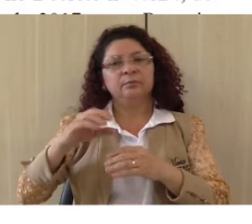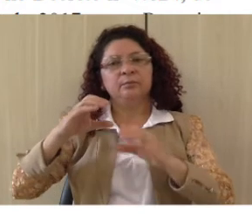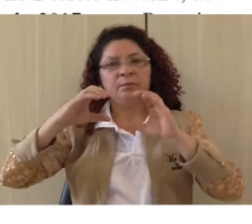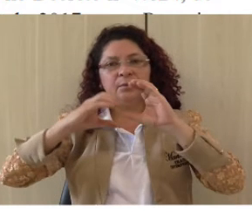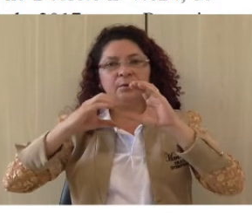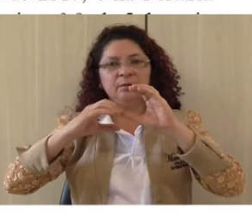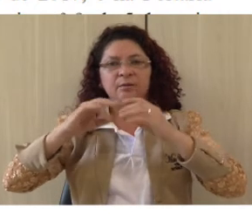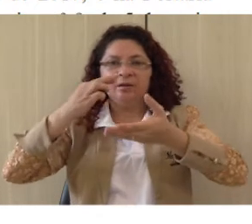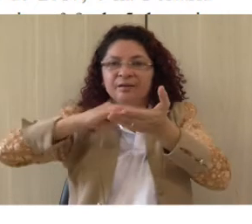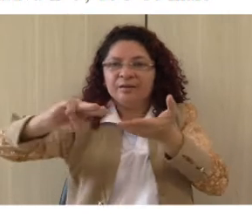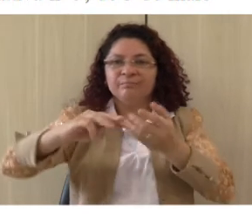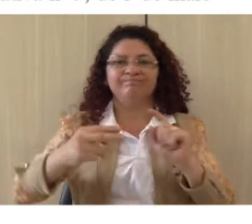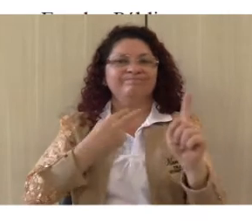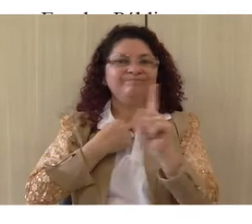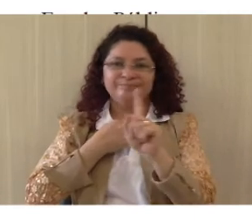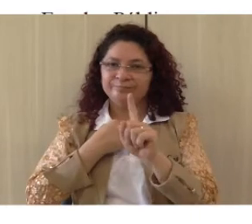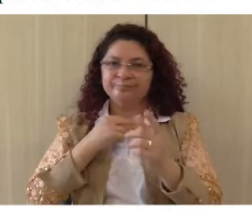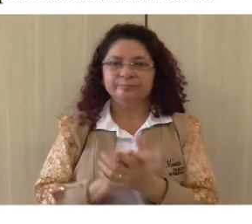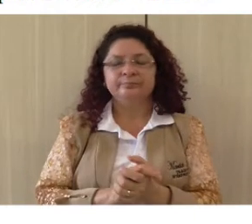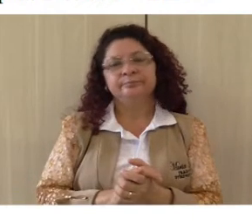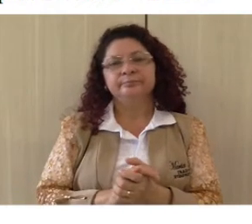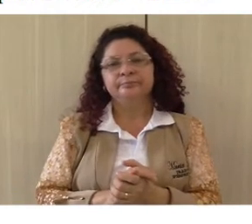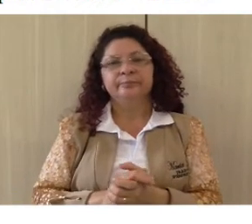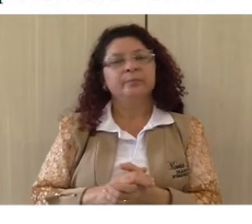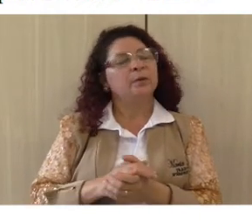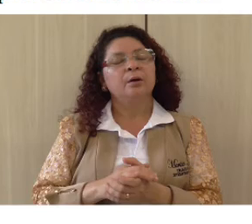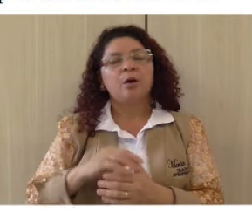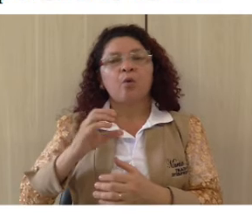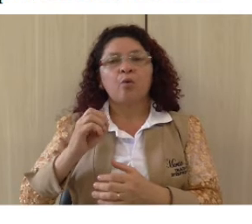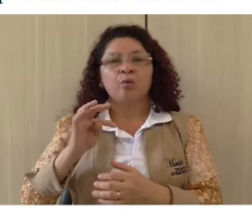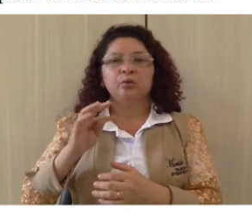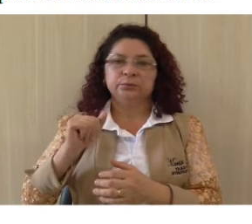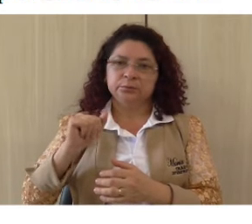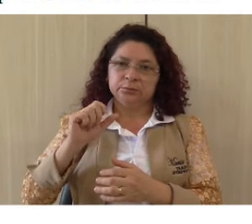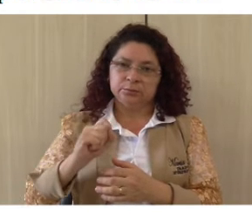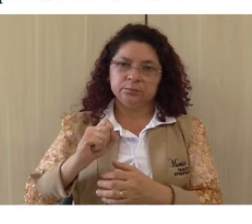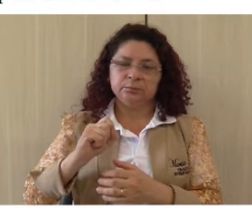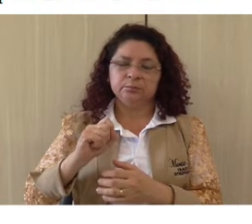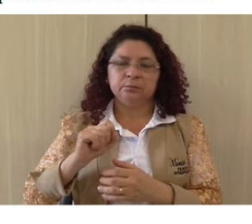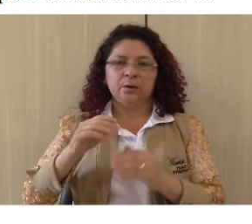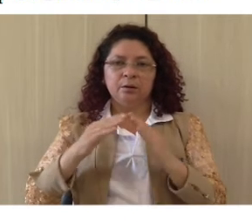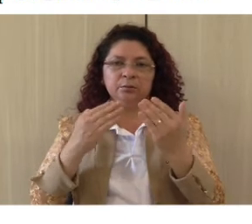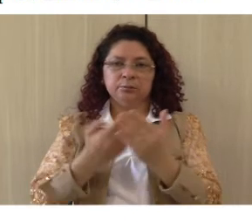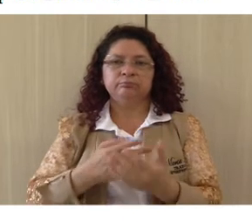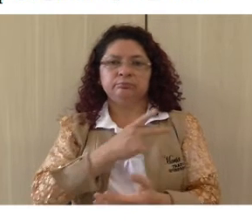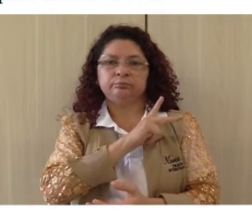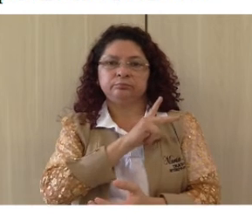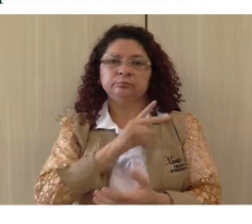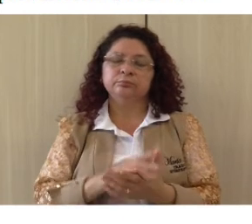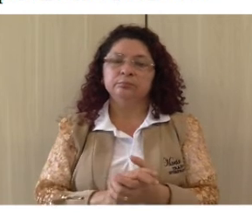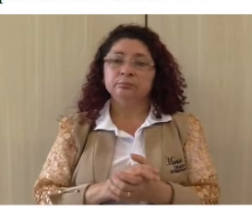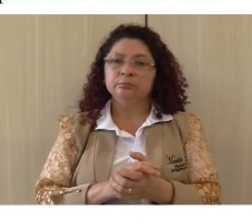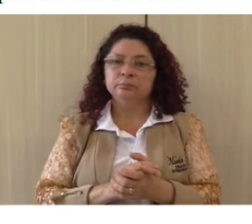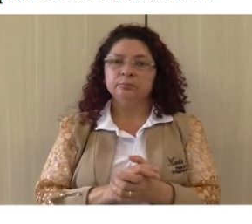correio eletrônico. Item 5. Do sistema de cotas para a escola pública. Item 5.1. O